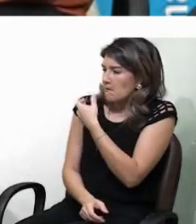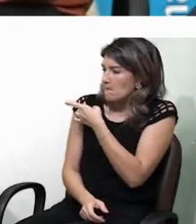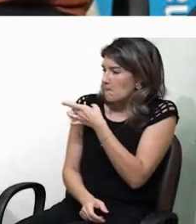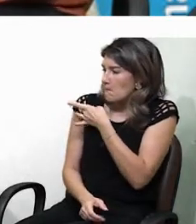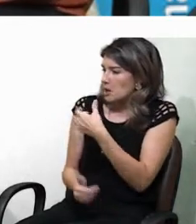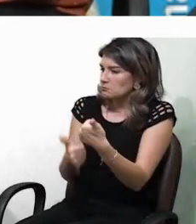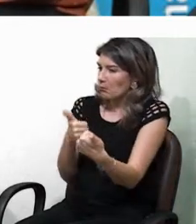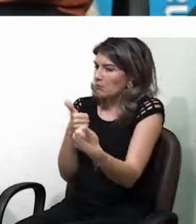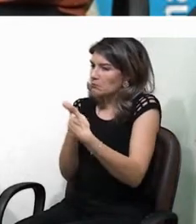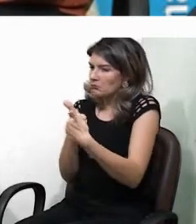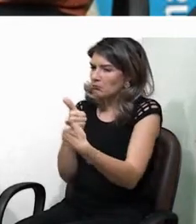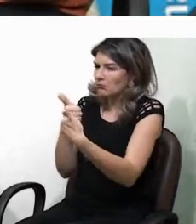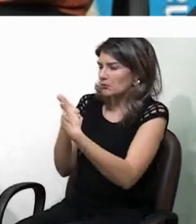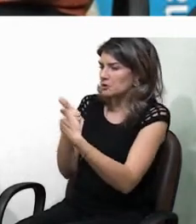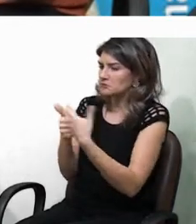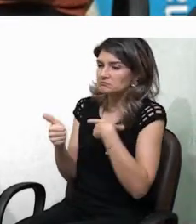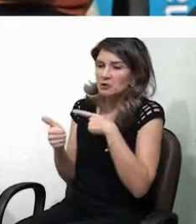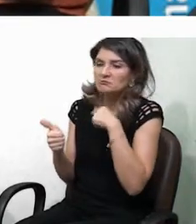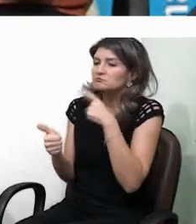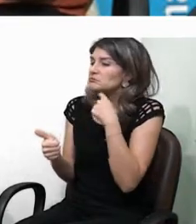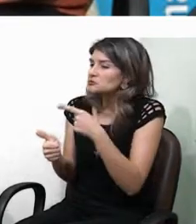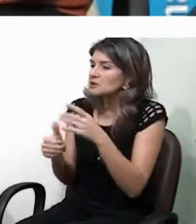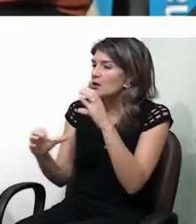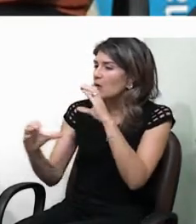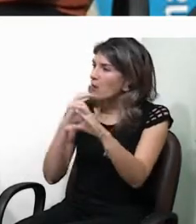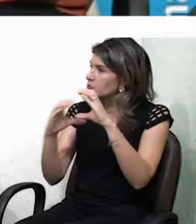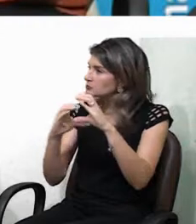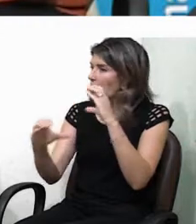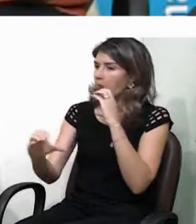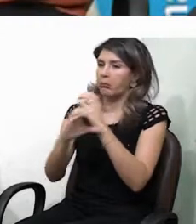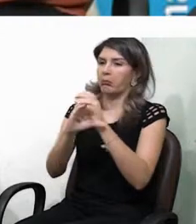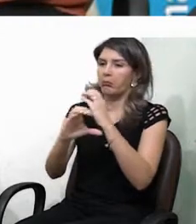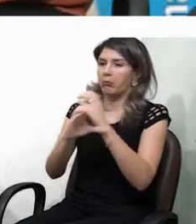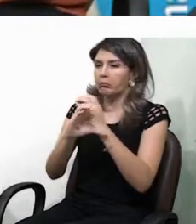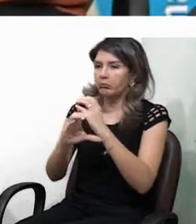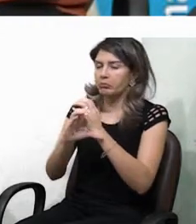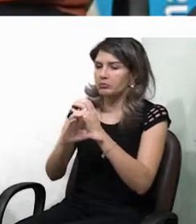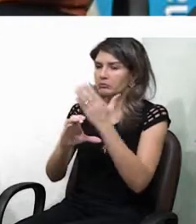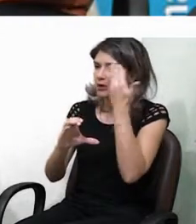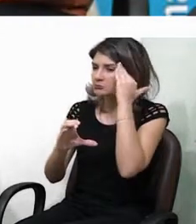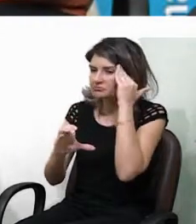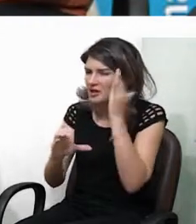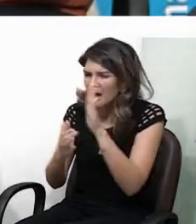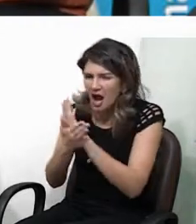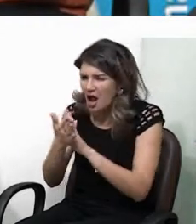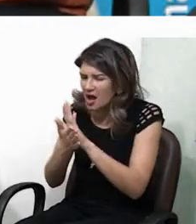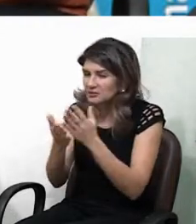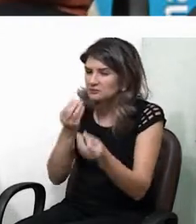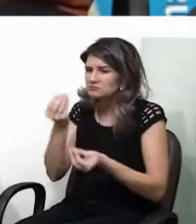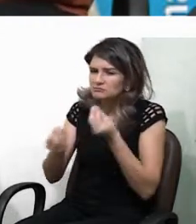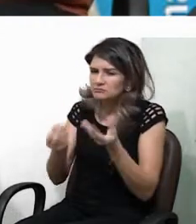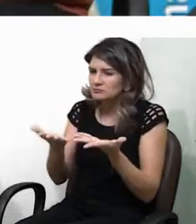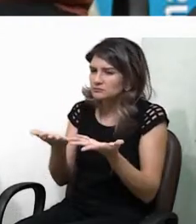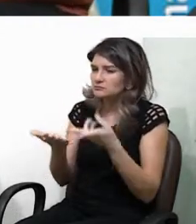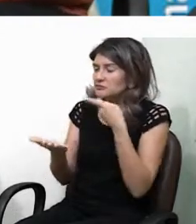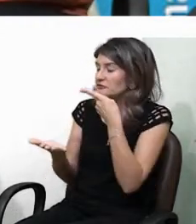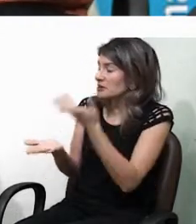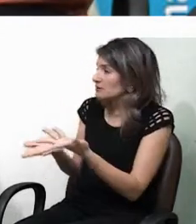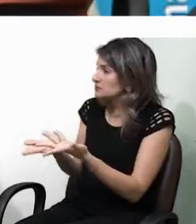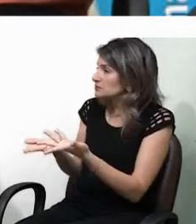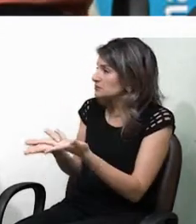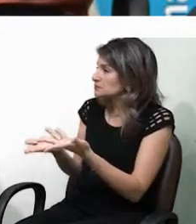não conseguir se comunicar, e a pessoa não conseguir entender o que o outro quer